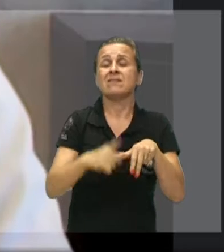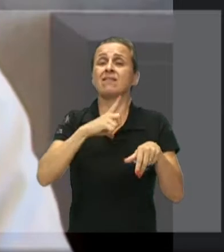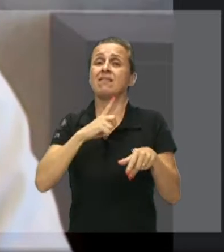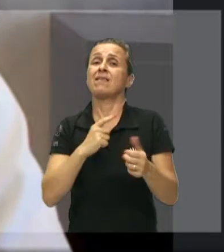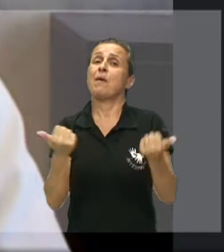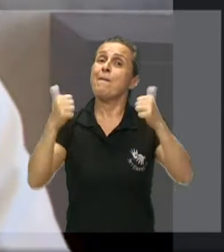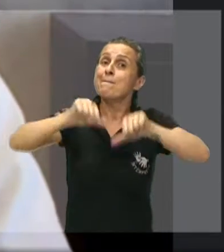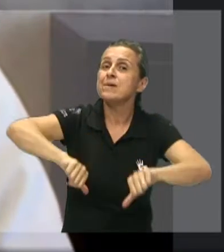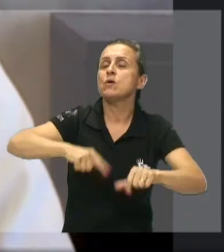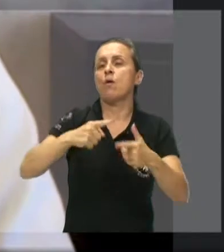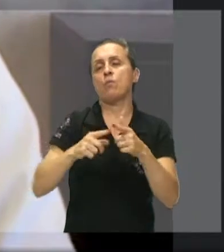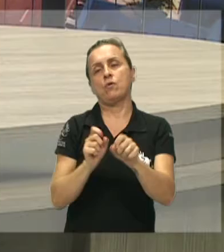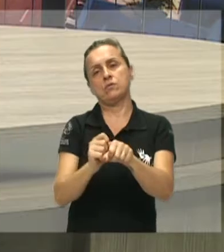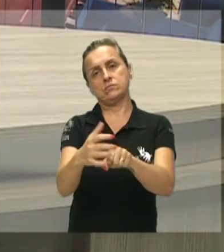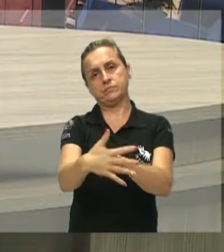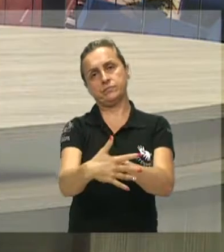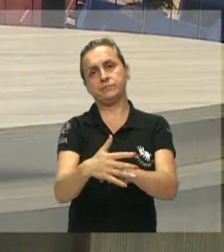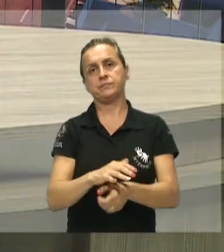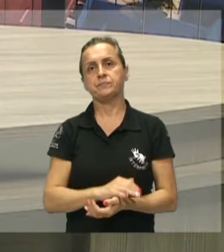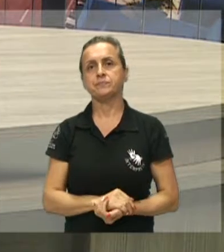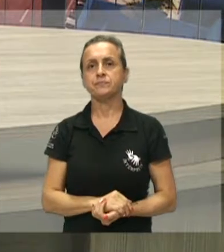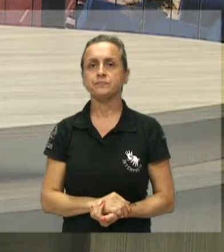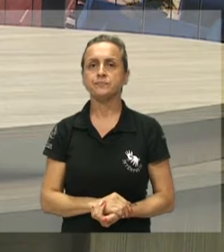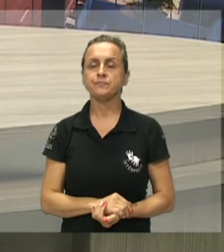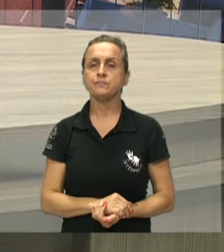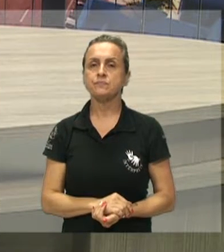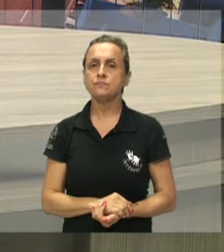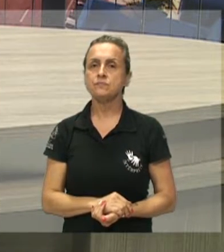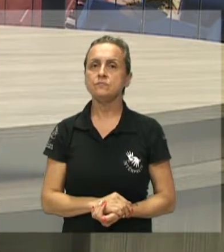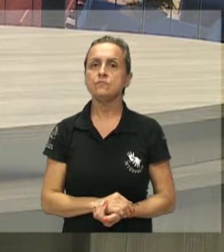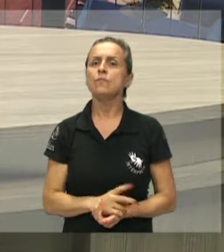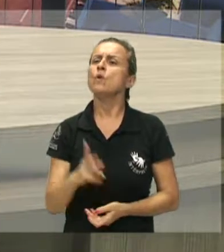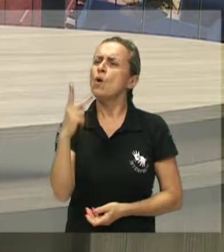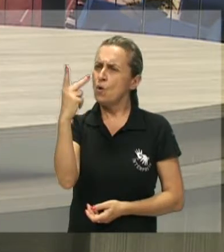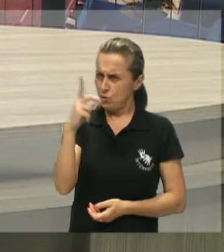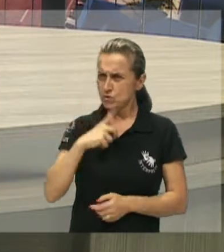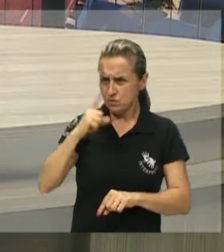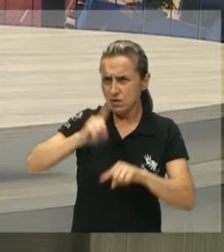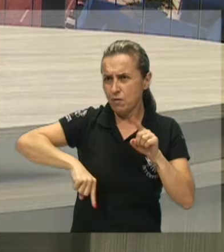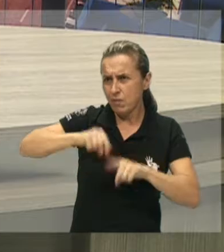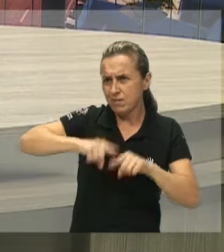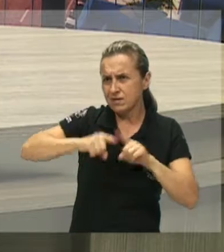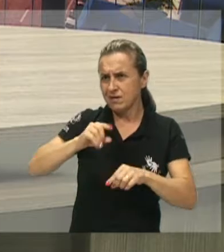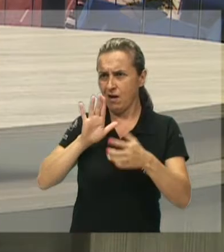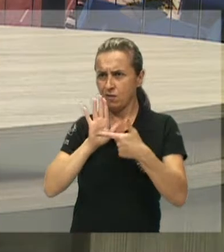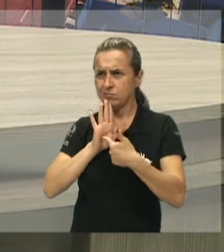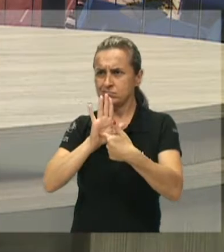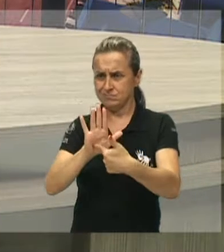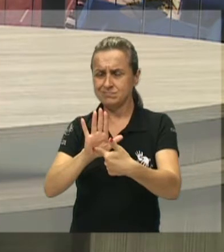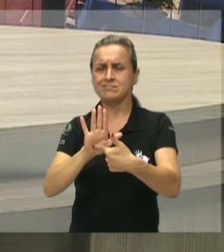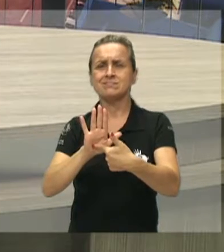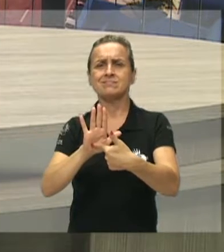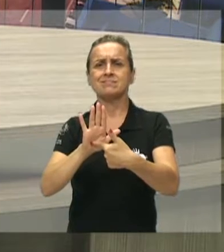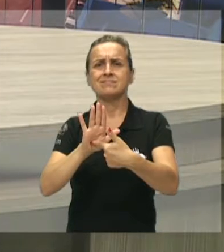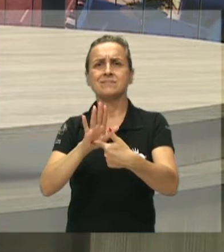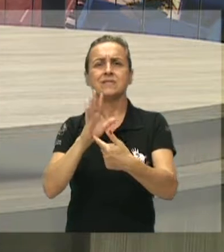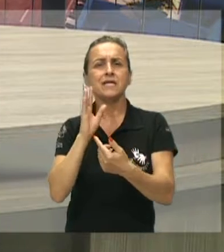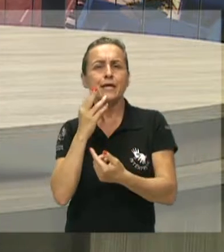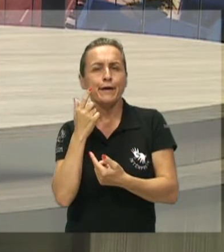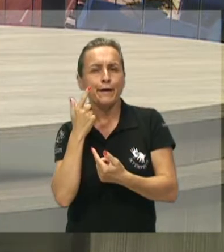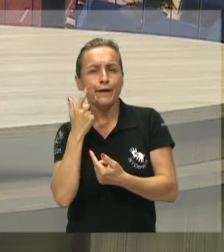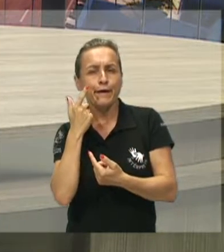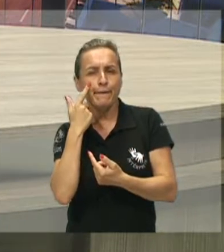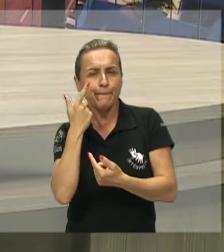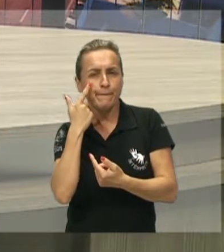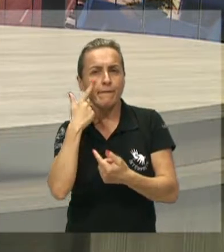em decorrência do Covid. Bom, o senhor tem um material para compartilhar conosco que traz alguns esclarecimentos